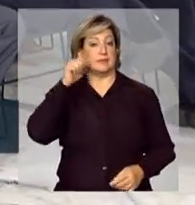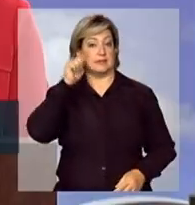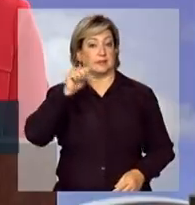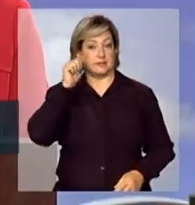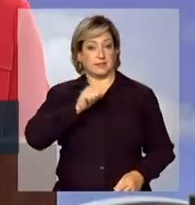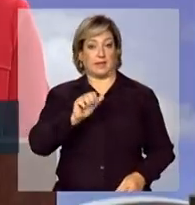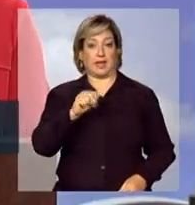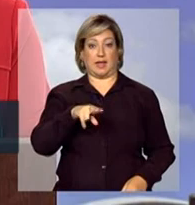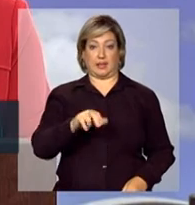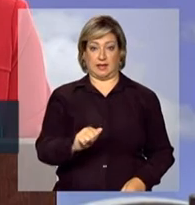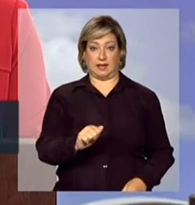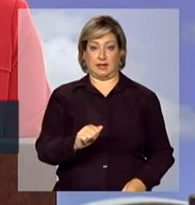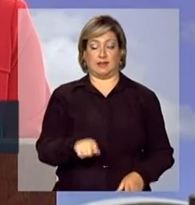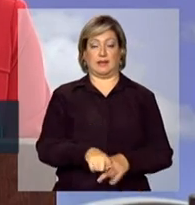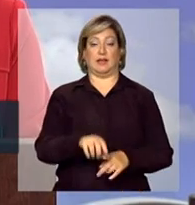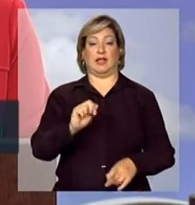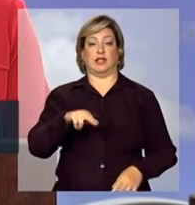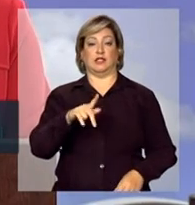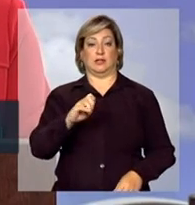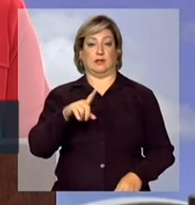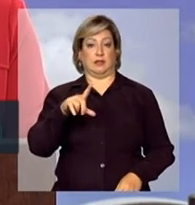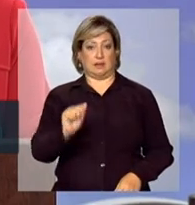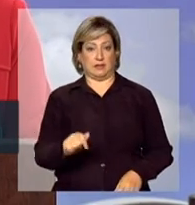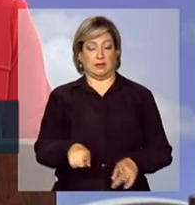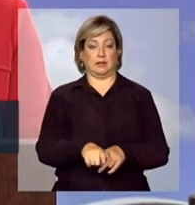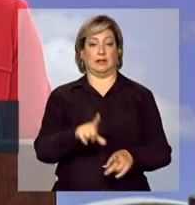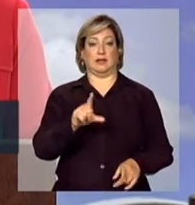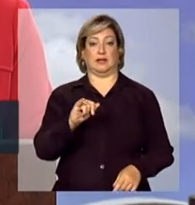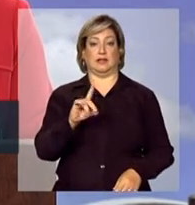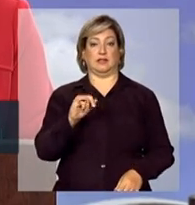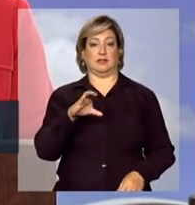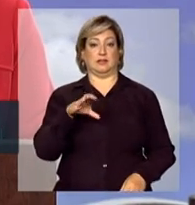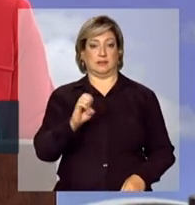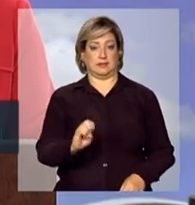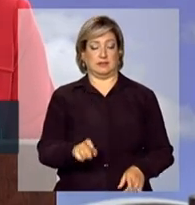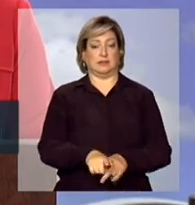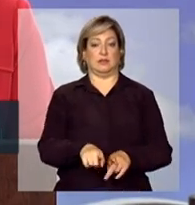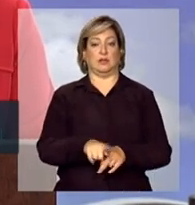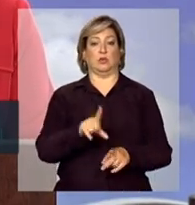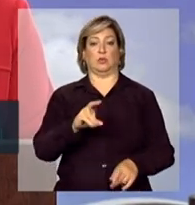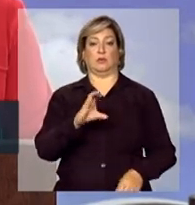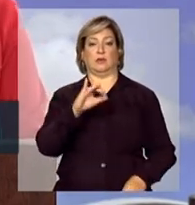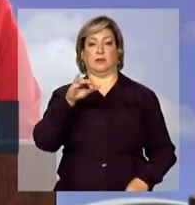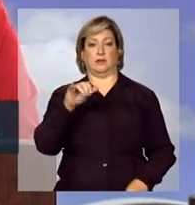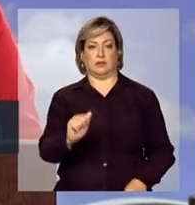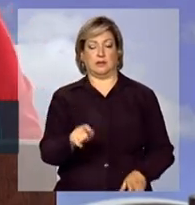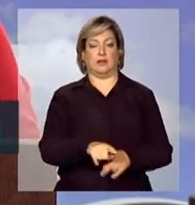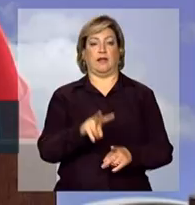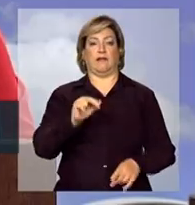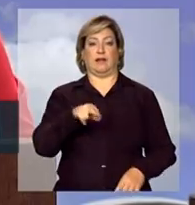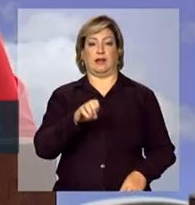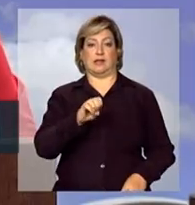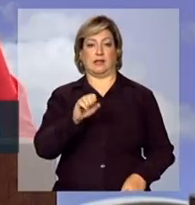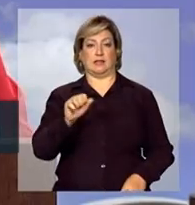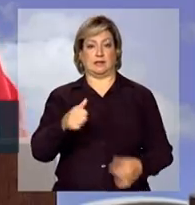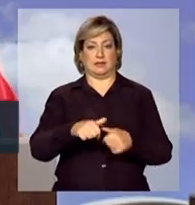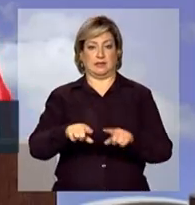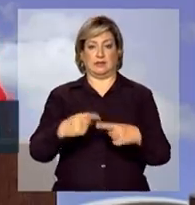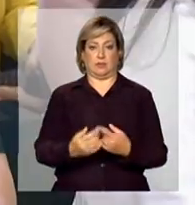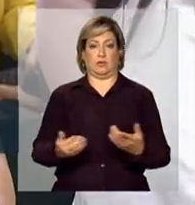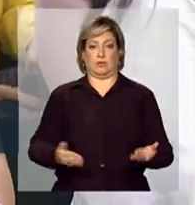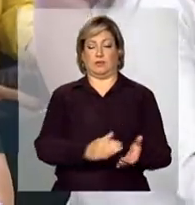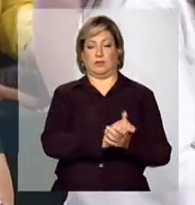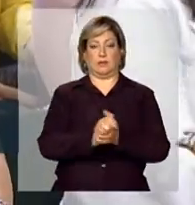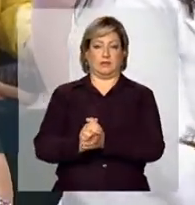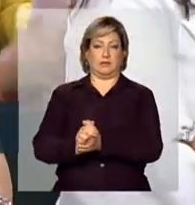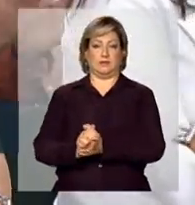Ana Rita Ângela Portela Lídice da Mata Lúcia Vânia e Vanessa Grazziotin comprimentar